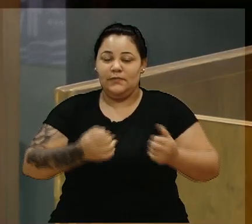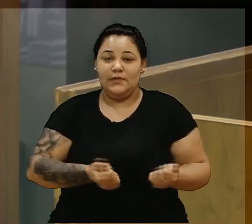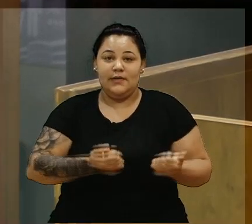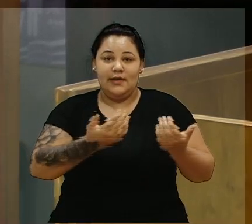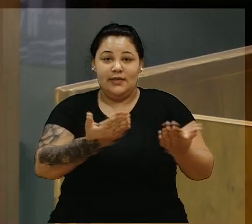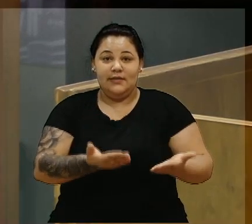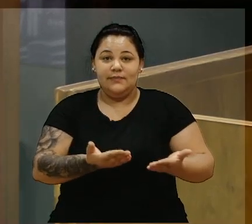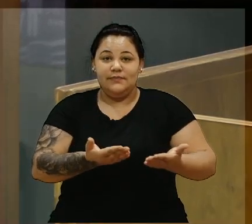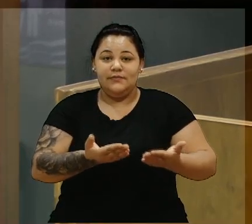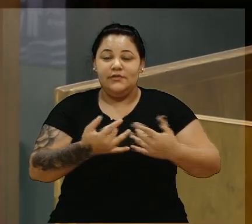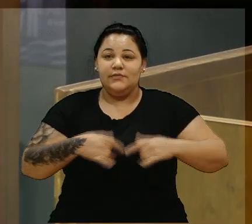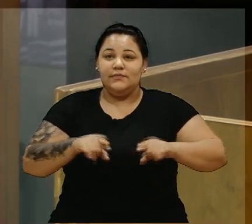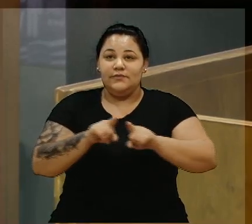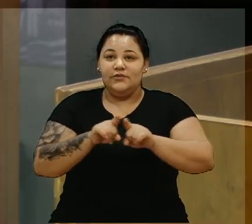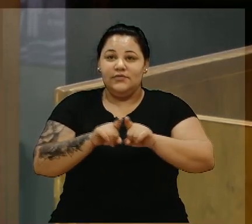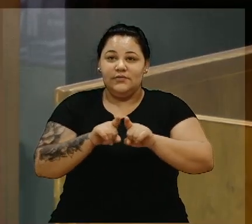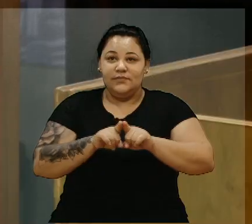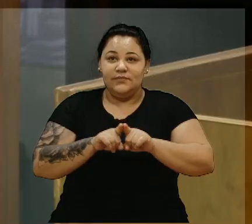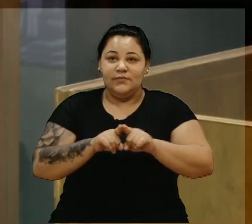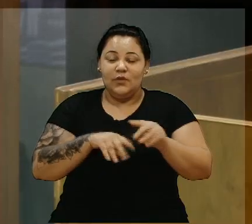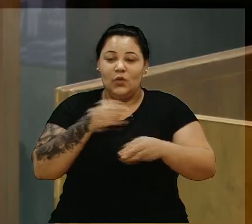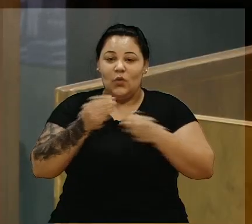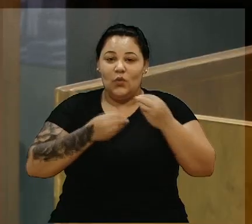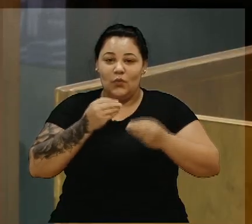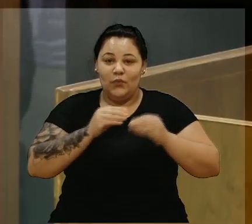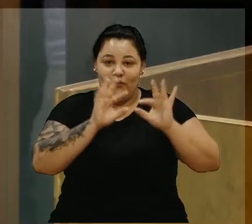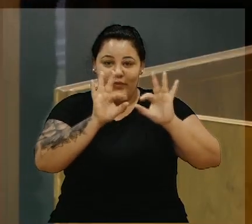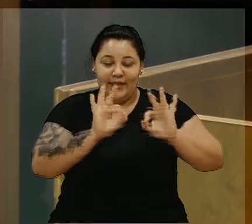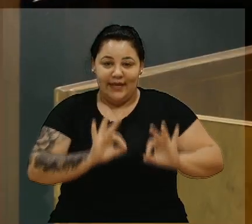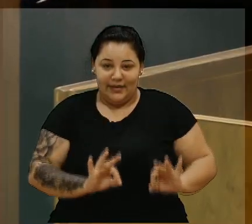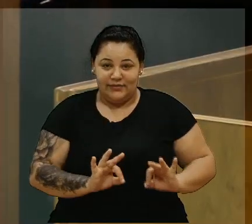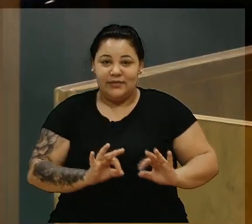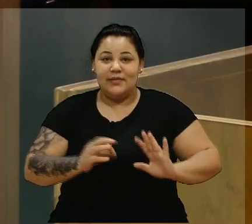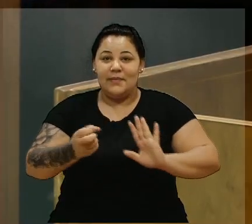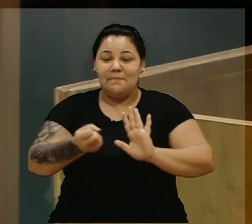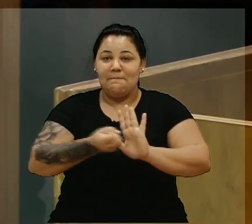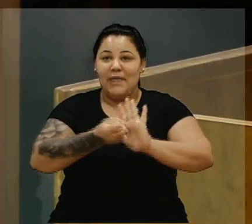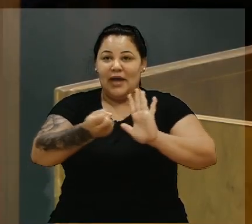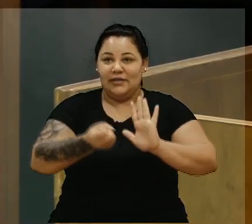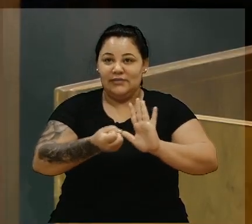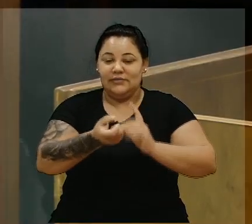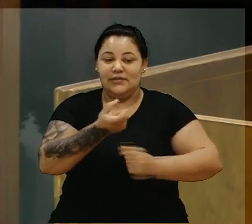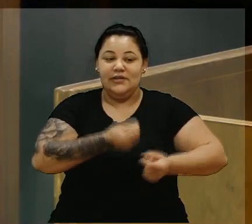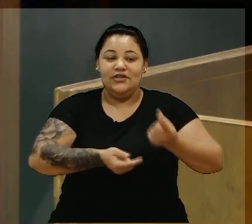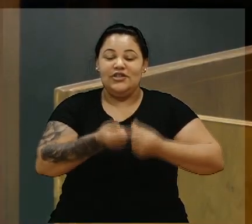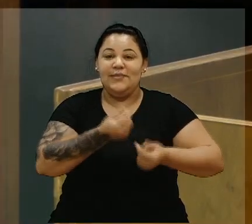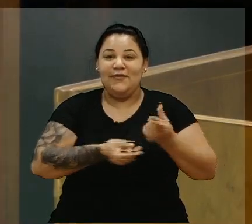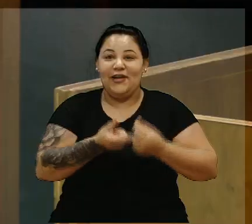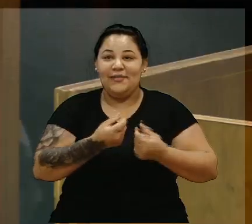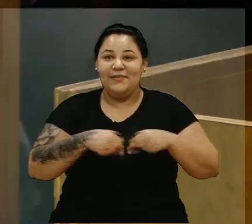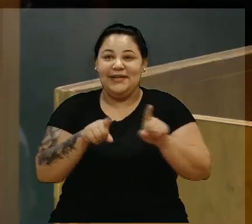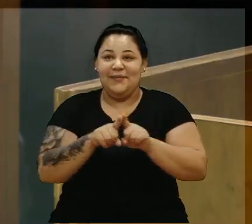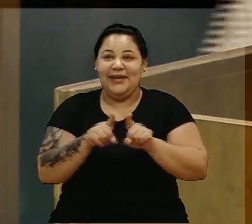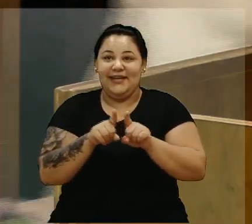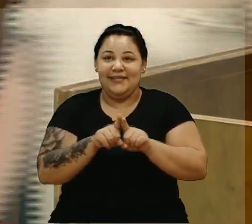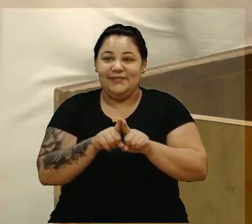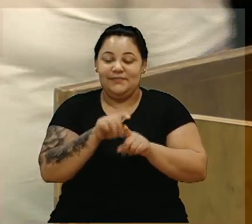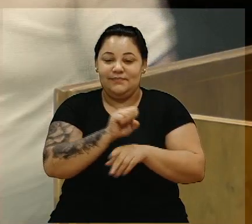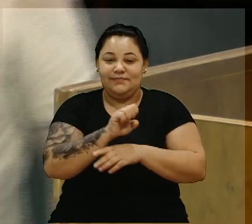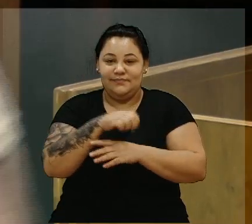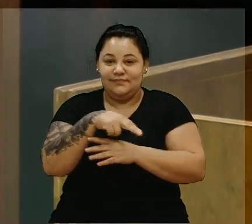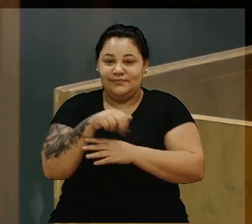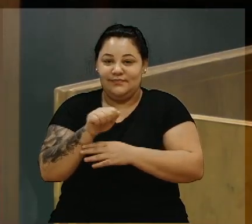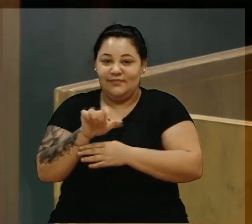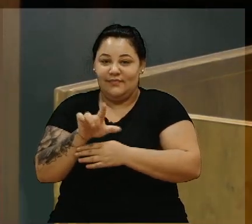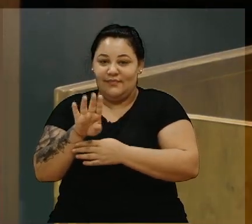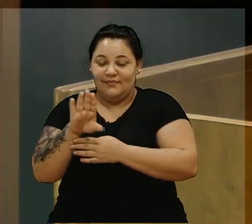recorte sobre esses aspectos, como isso acaba impactando também nas finanças do município. O Senalba representa inúmeras